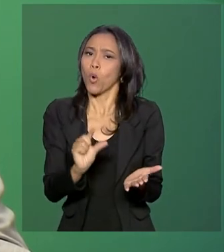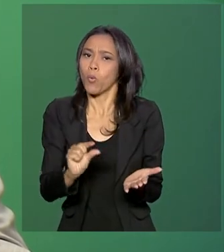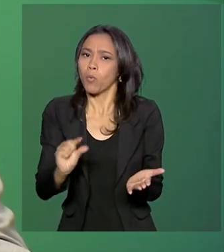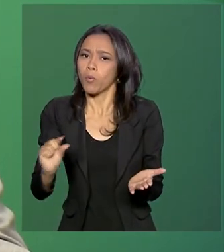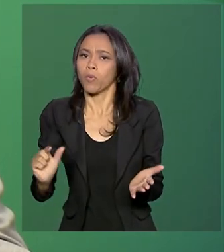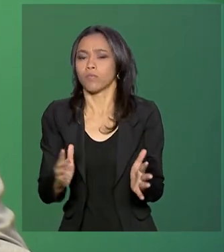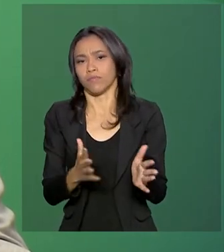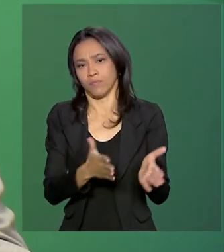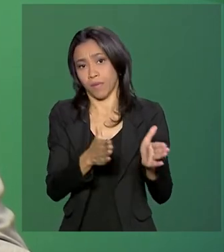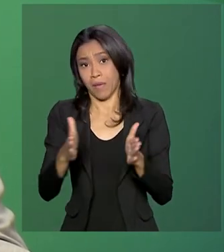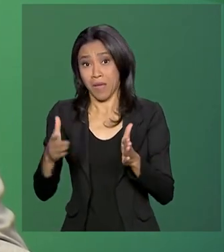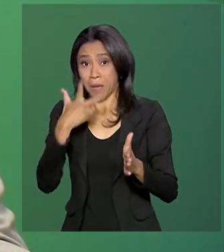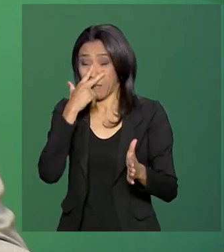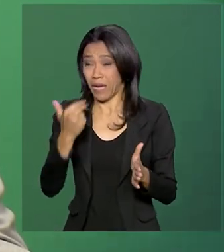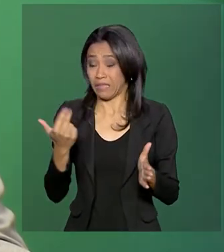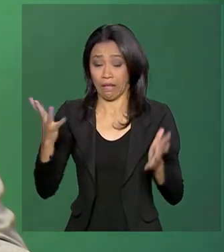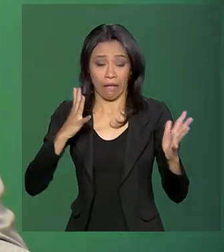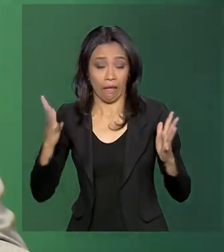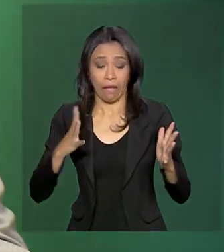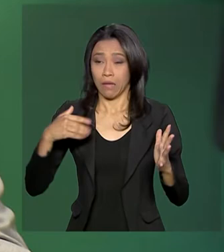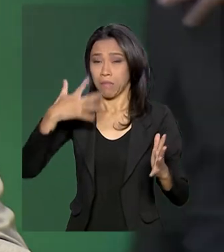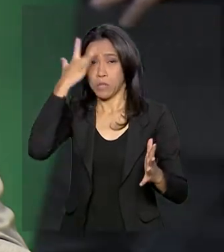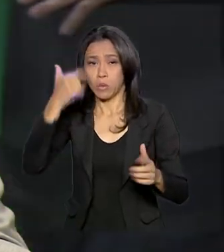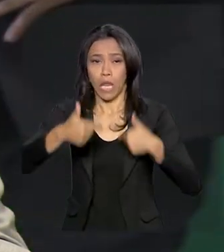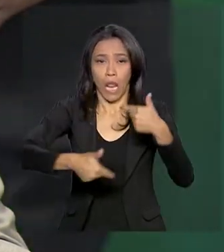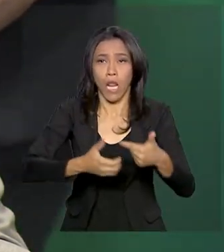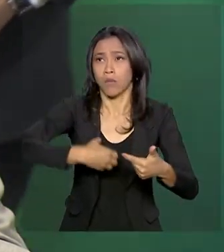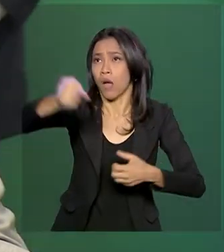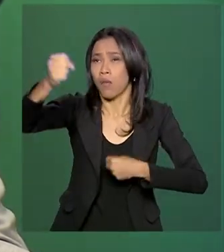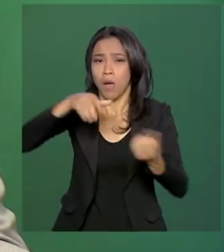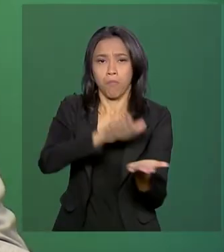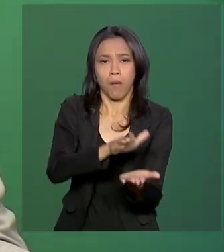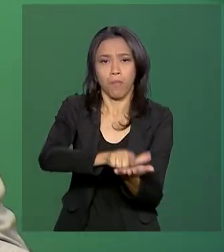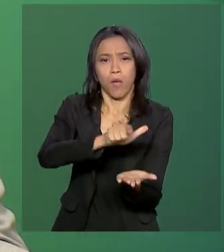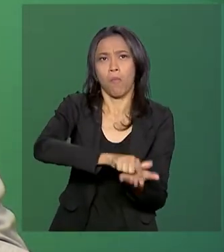guerra, impressão, papel e a gente começa a entrar na era digital.